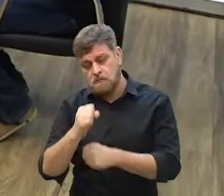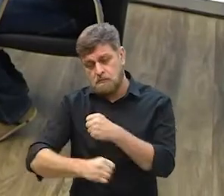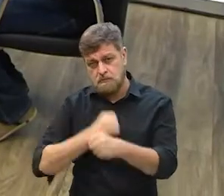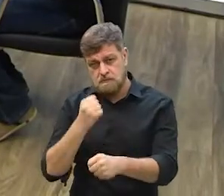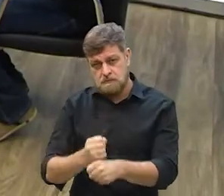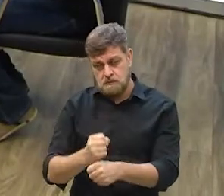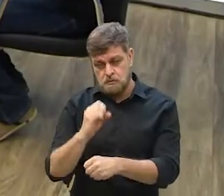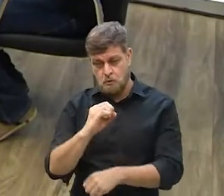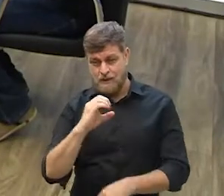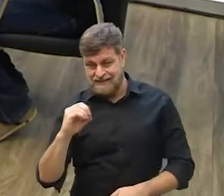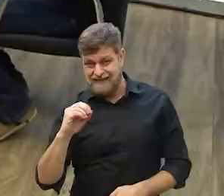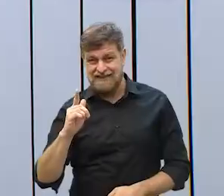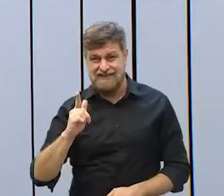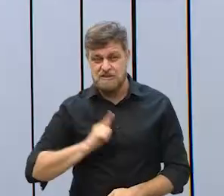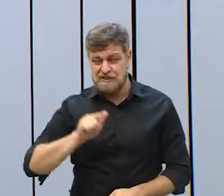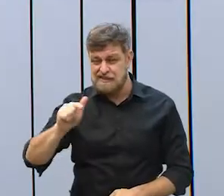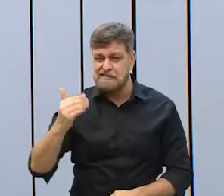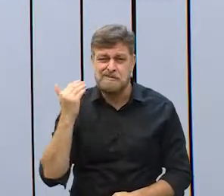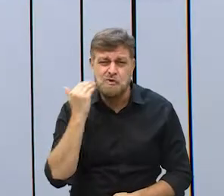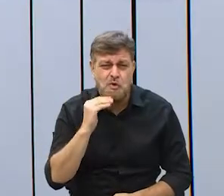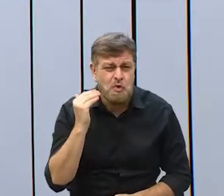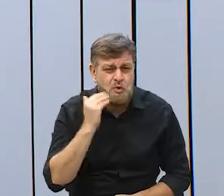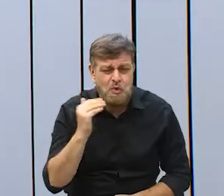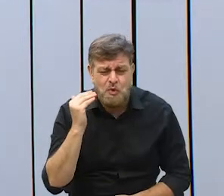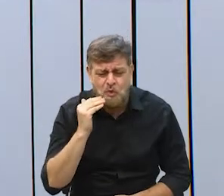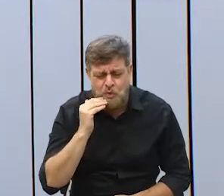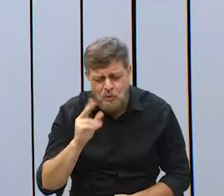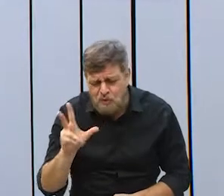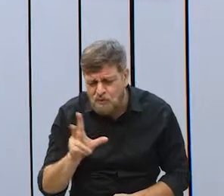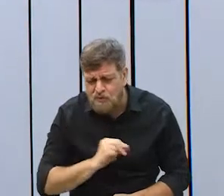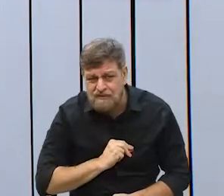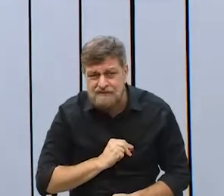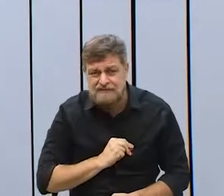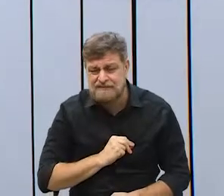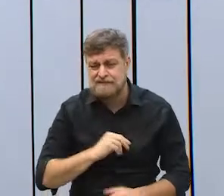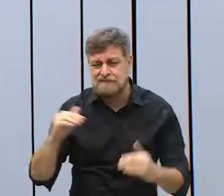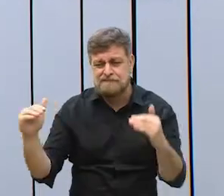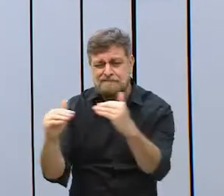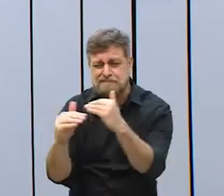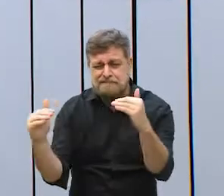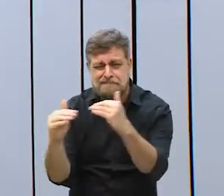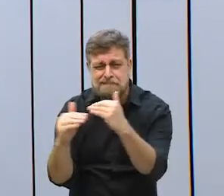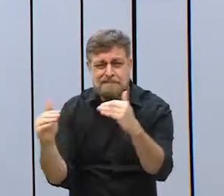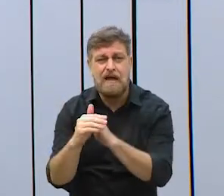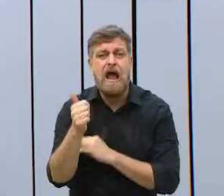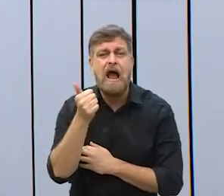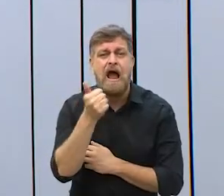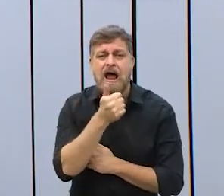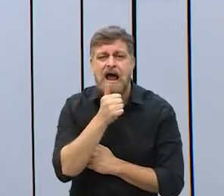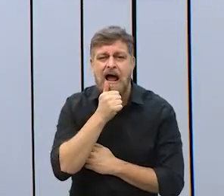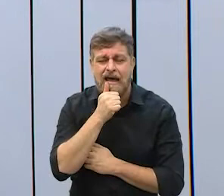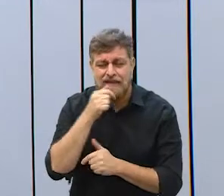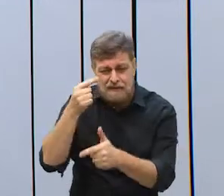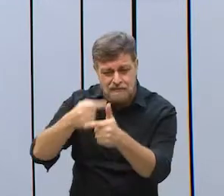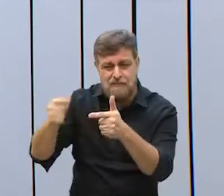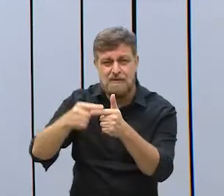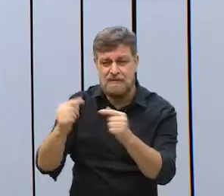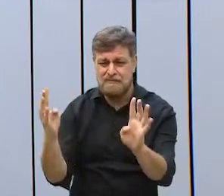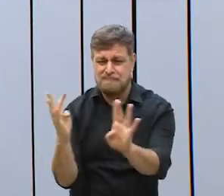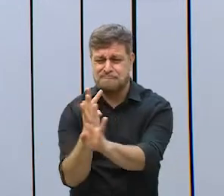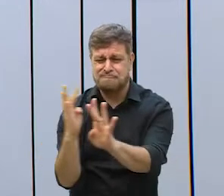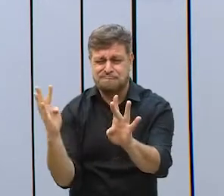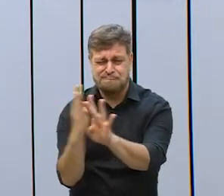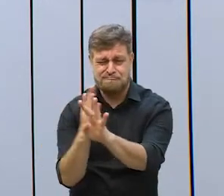né? A gente tinha uma precariedade muito grande na questão de mobilidade urbana, que ainda se faz presente no distrito.